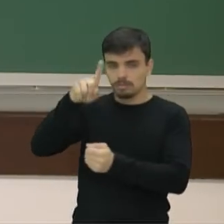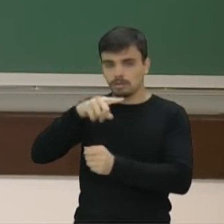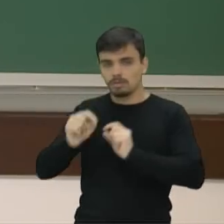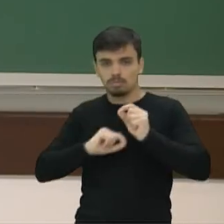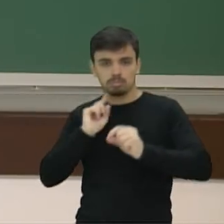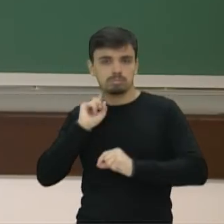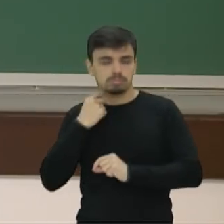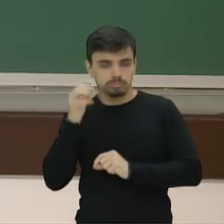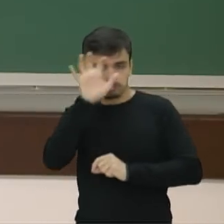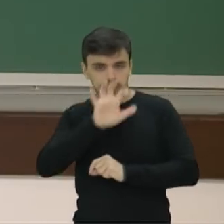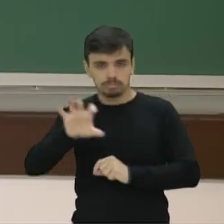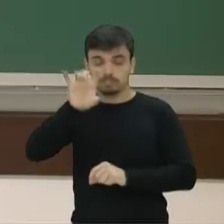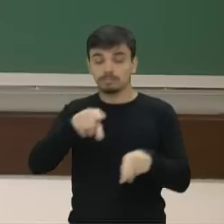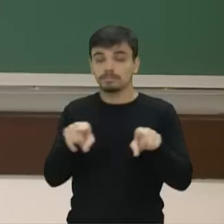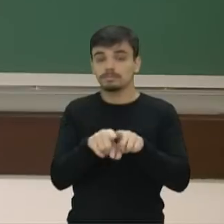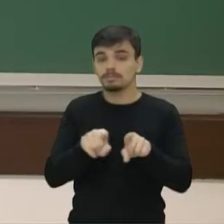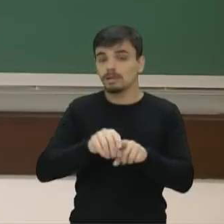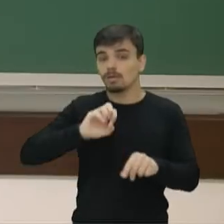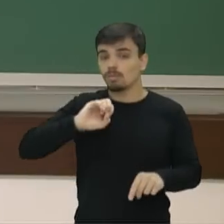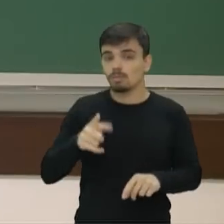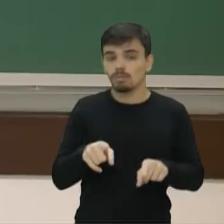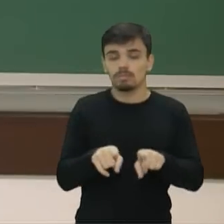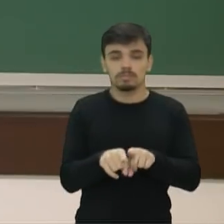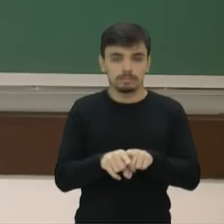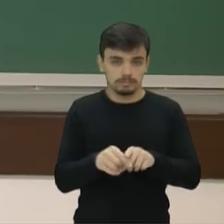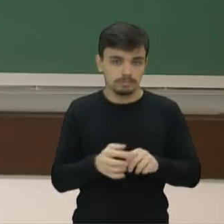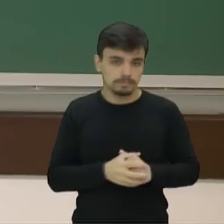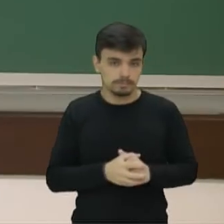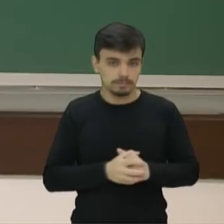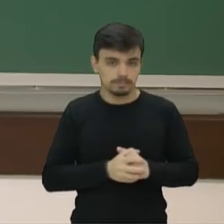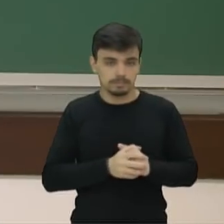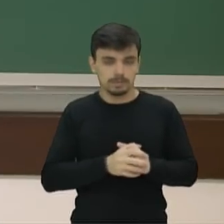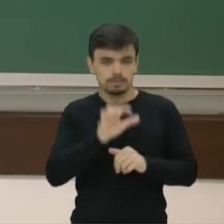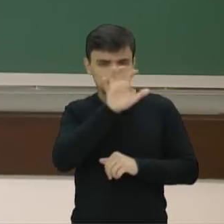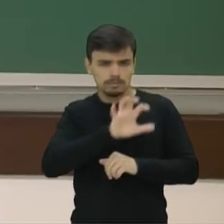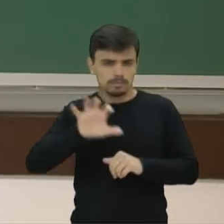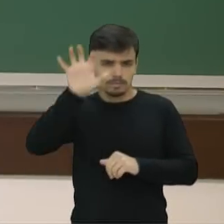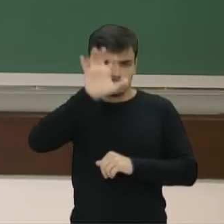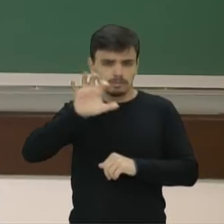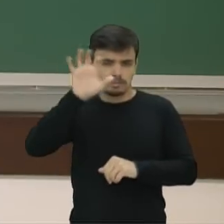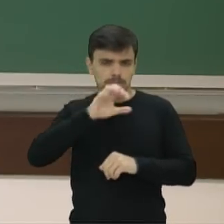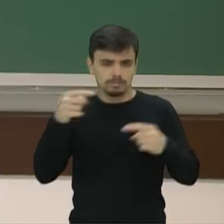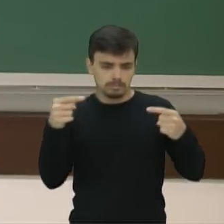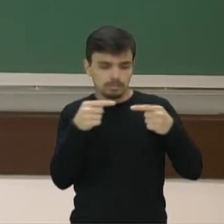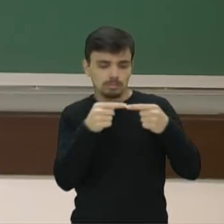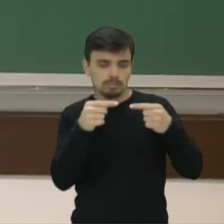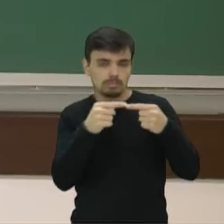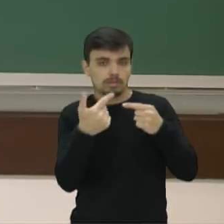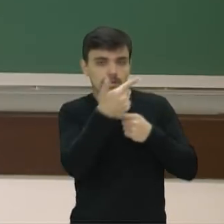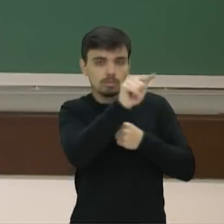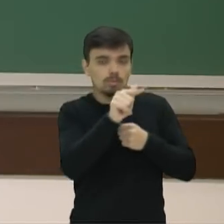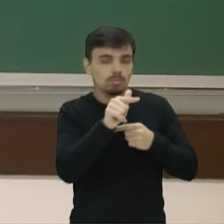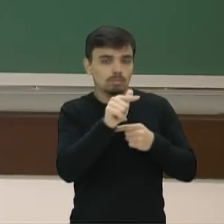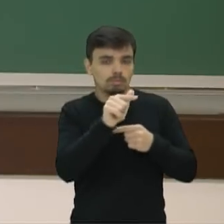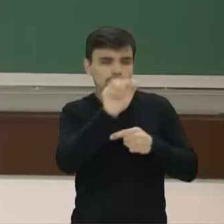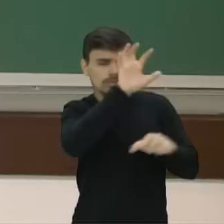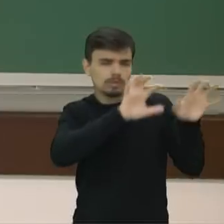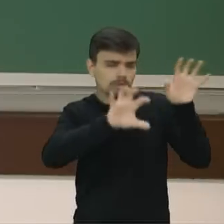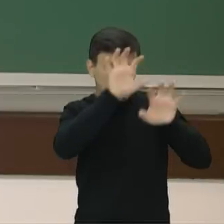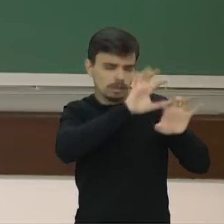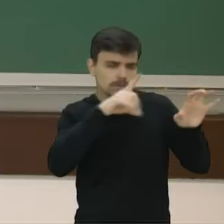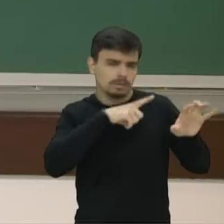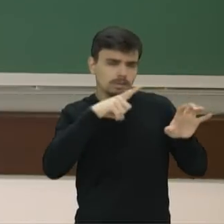gases poluentes, ou ainda, que esses gases, quando lançados na atmosfera, se associam a outros gases,